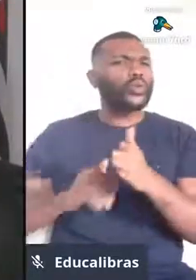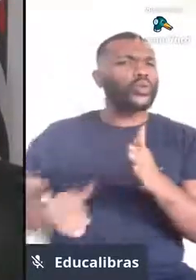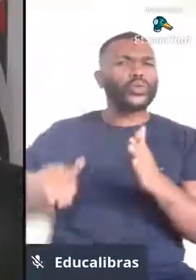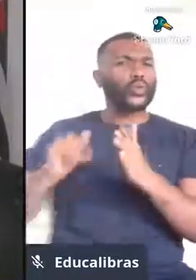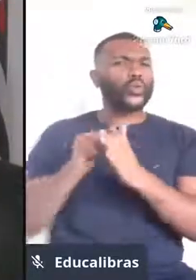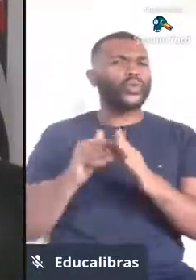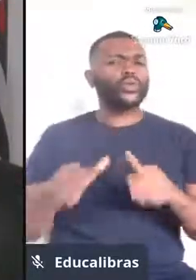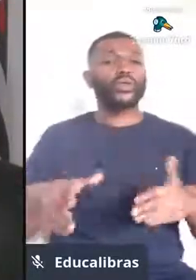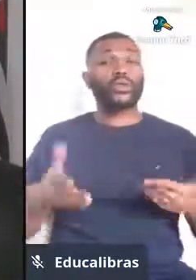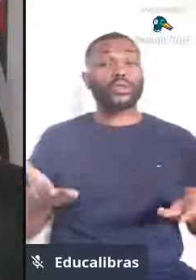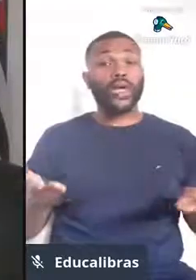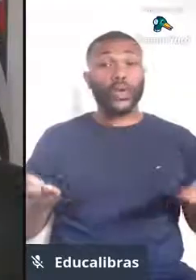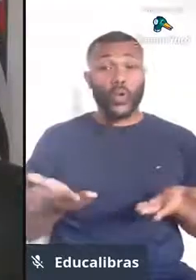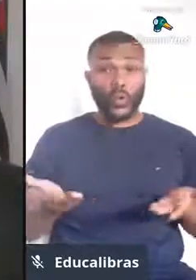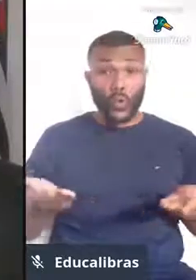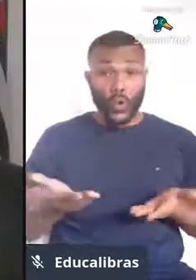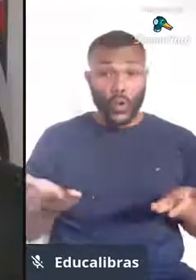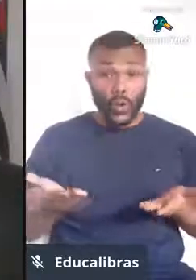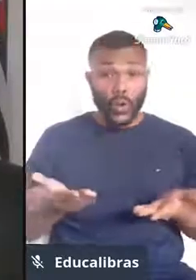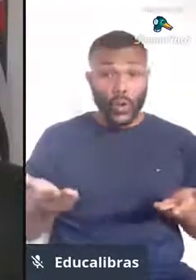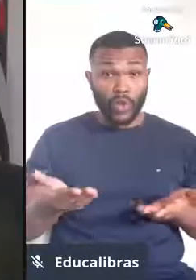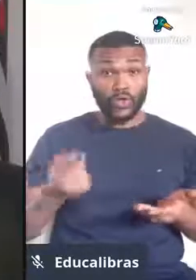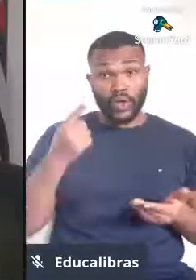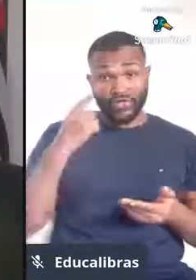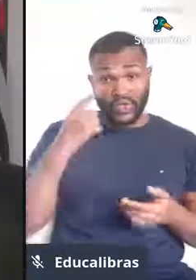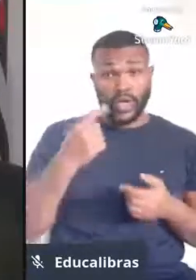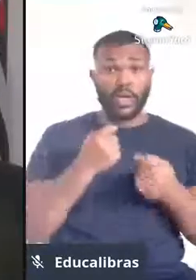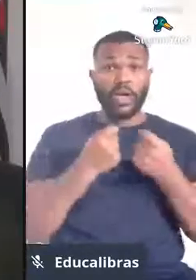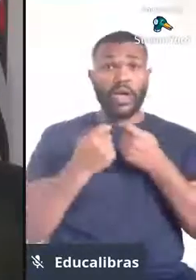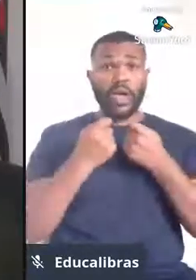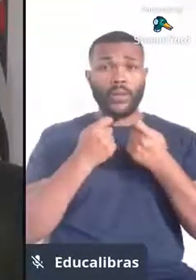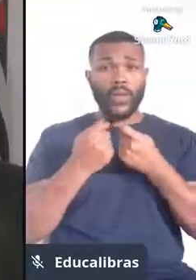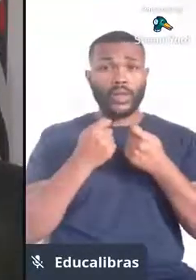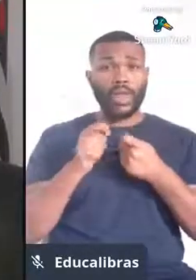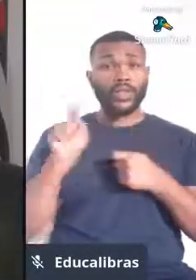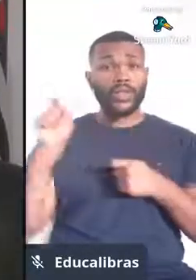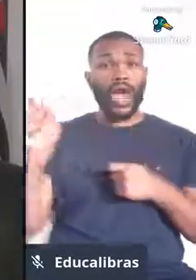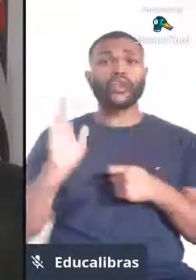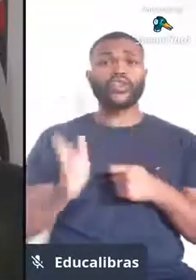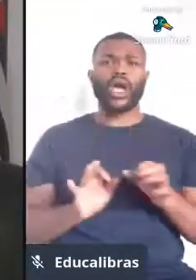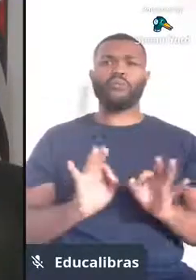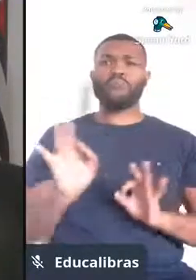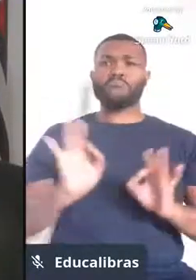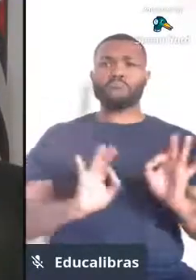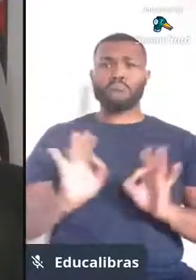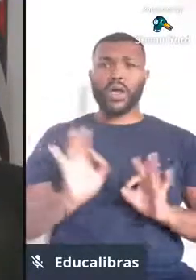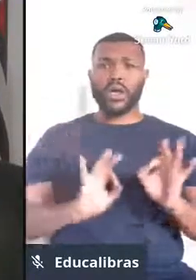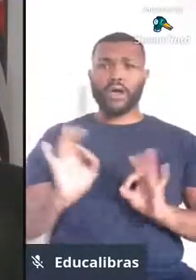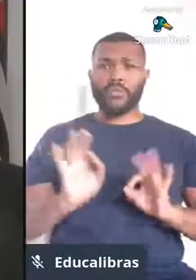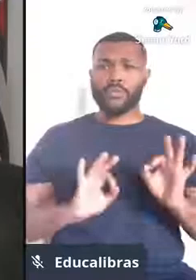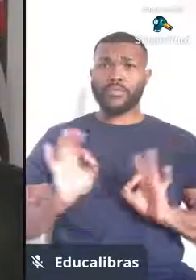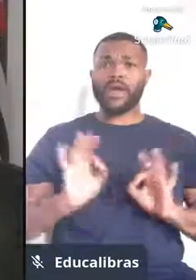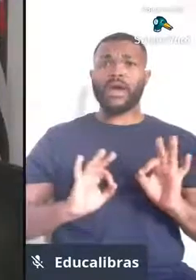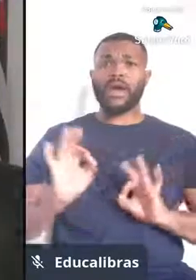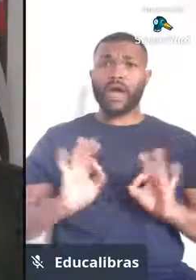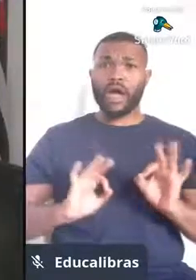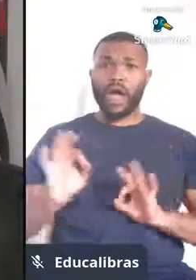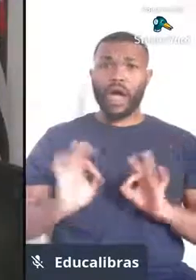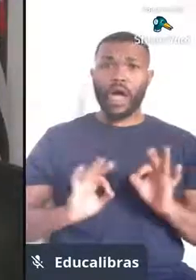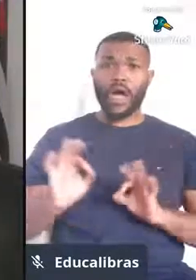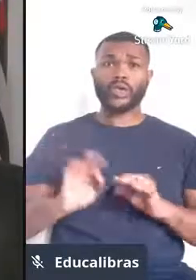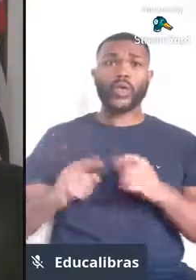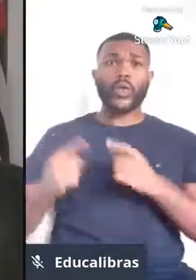Então, hoje, eu estava vendo uma reportagem que eles estão muito preparados para esse combate, porque